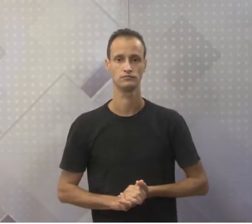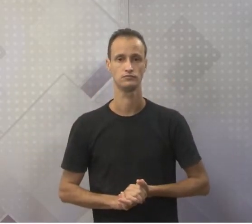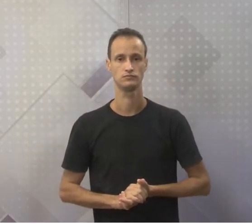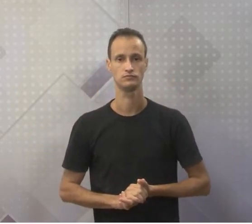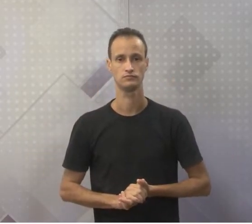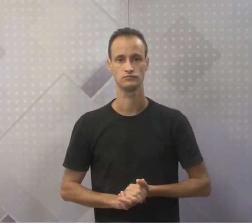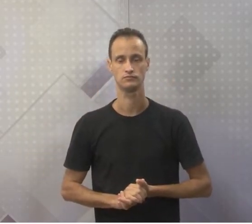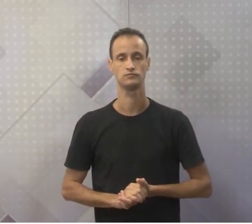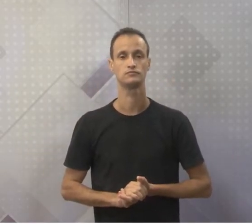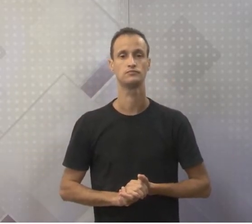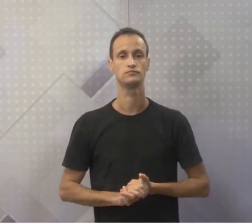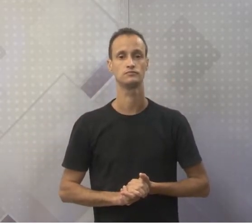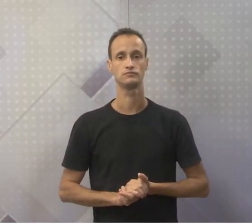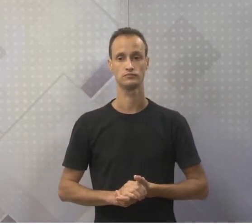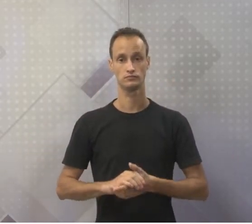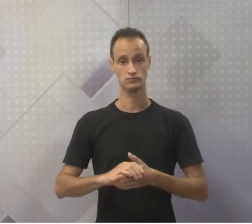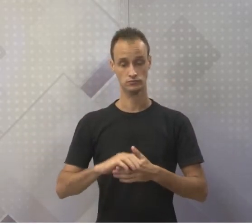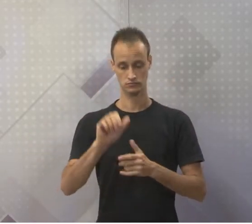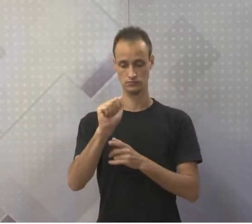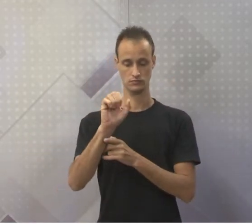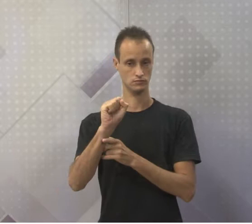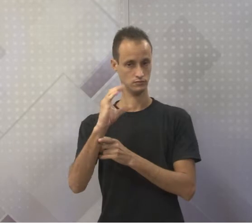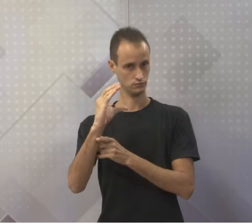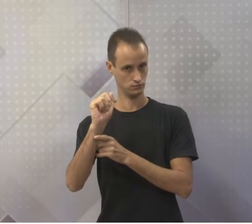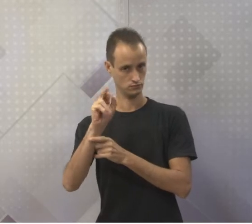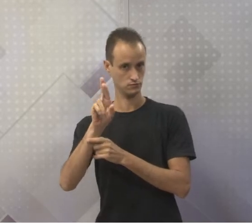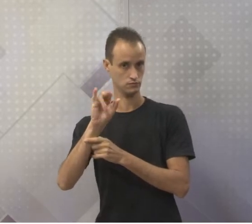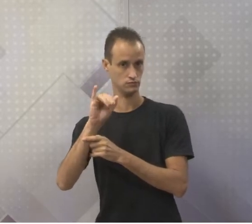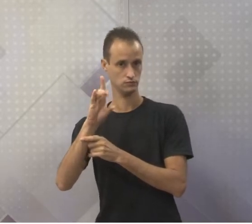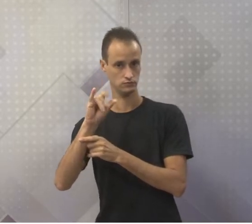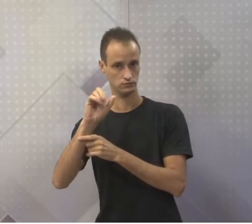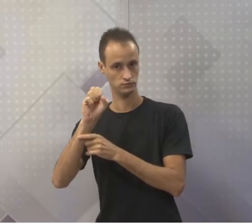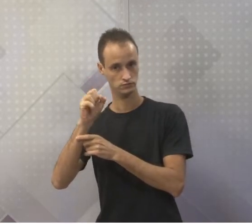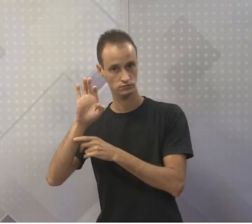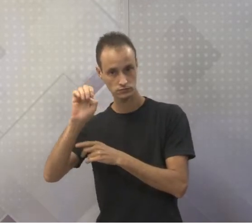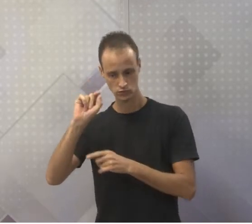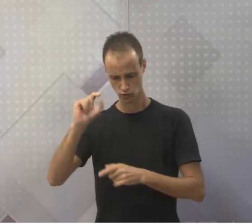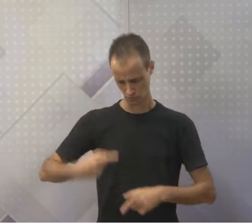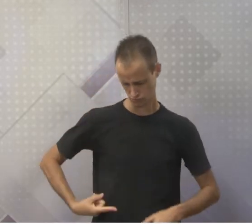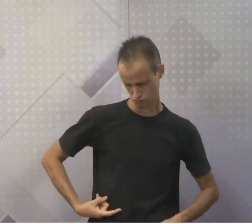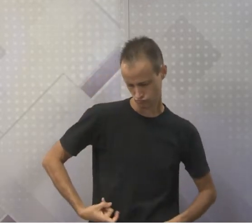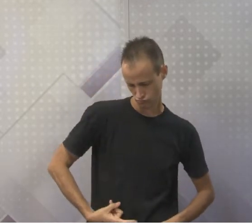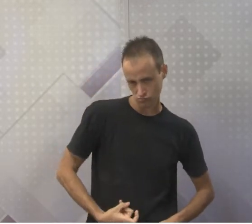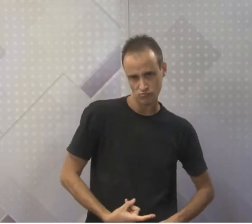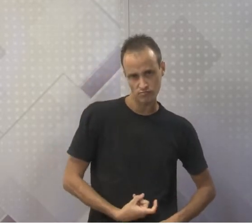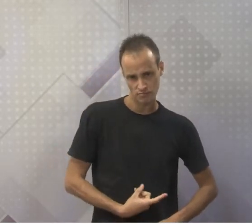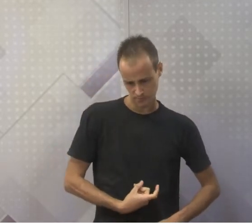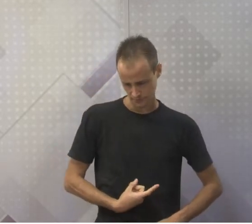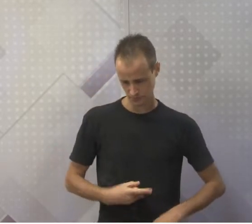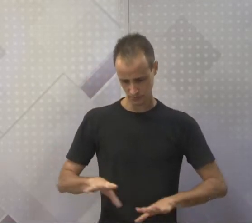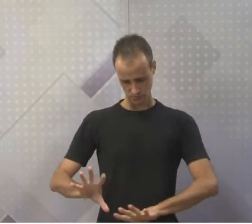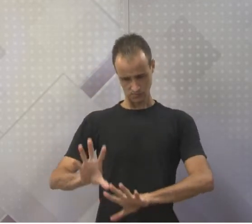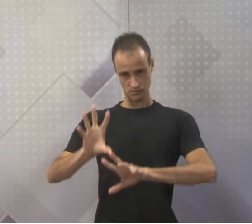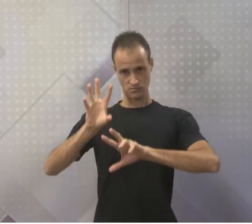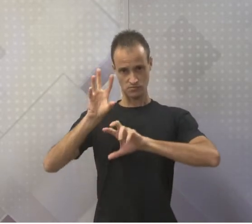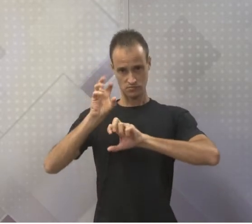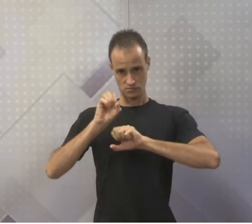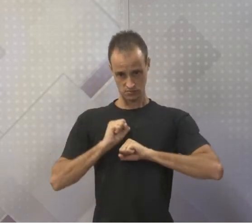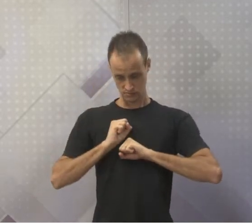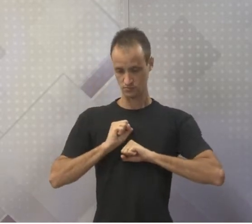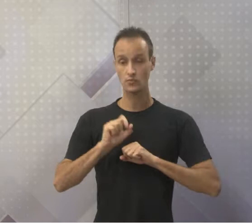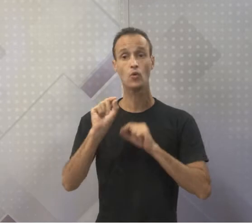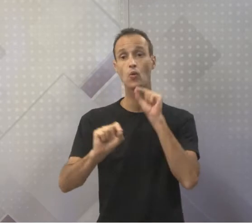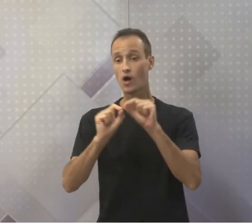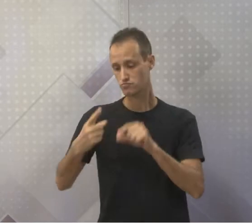Amebíase, ou perdão, ascaridíase é a famosa doença causada por um verme muito comum chamado